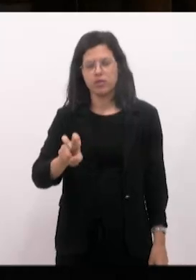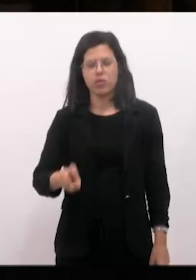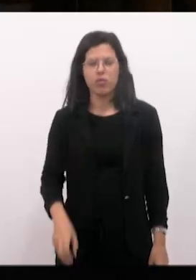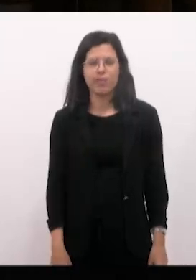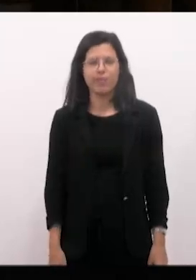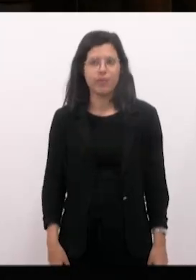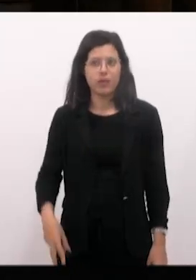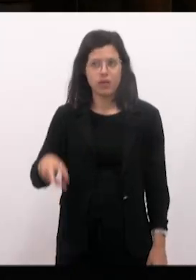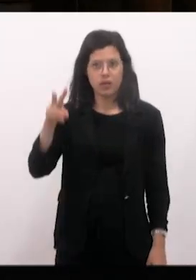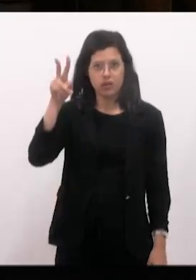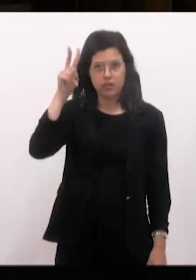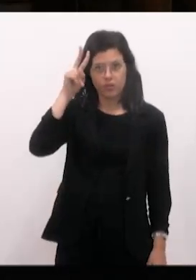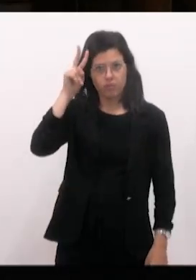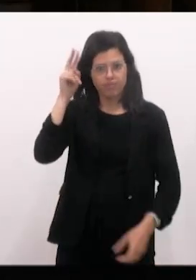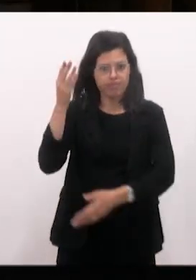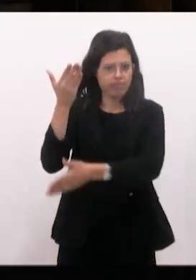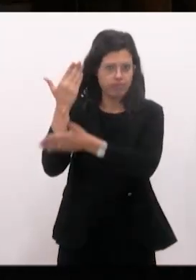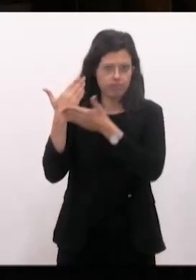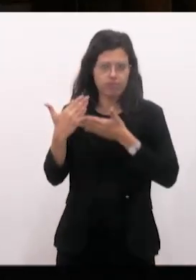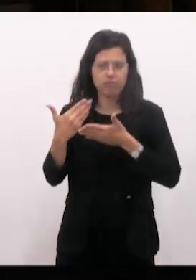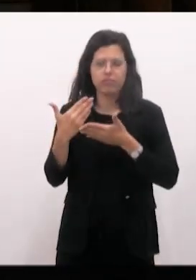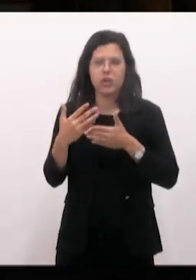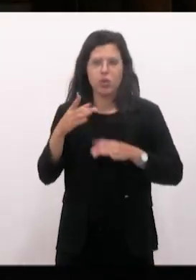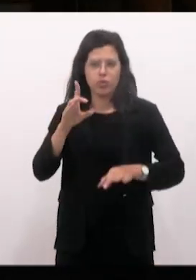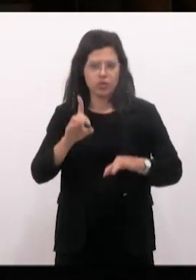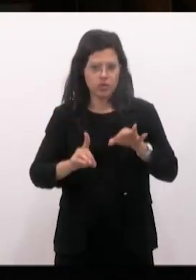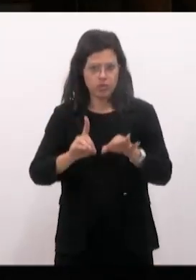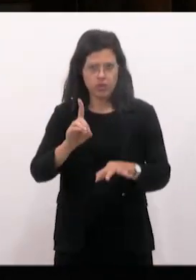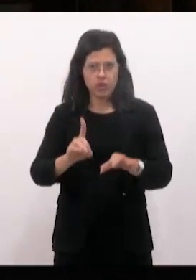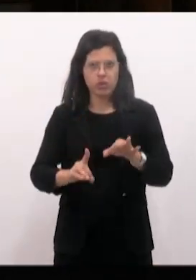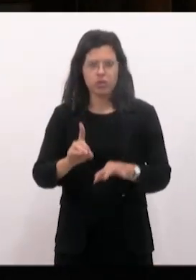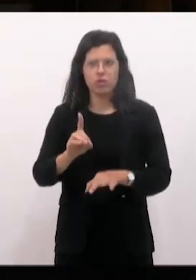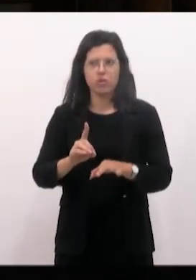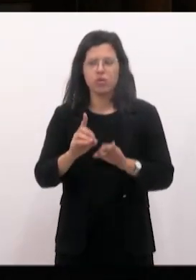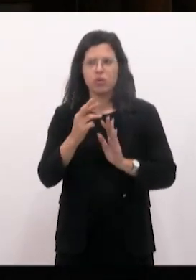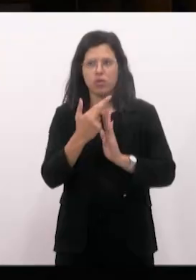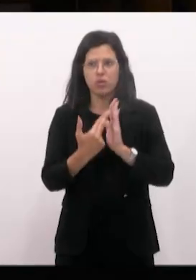segunda-feira passada, o desembargador relator,